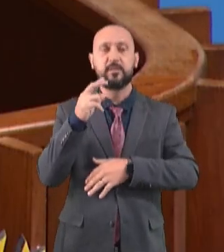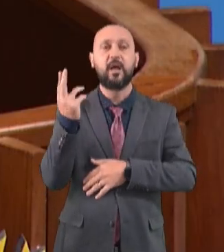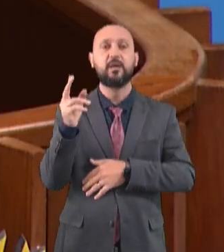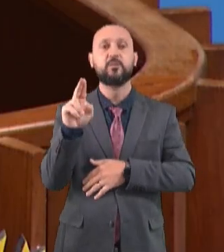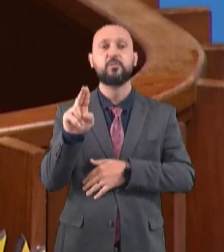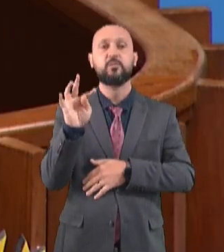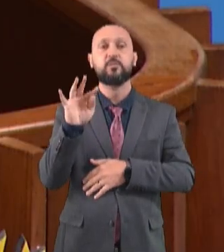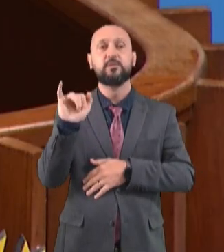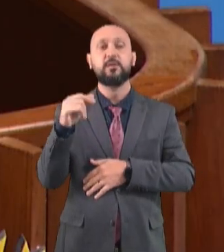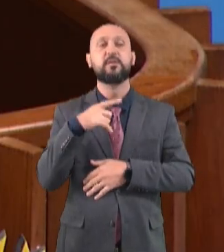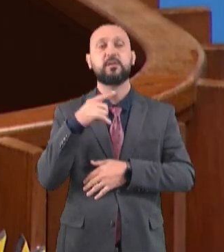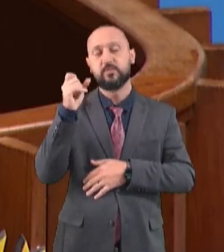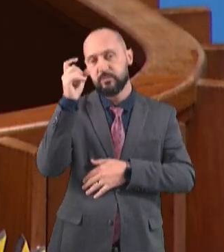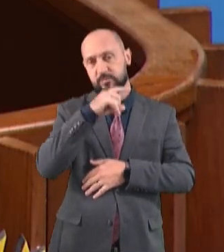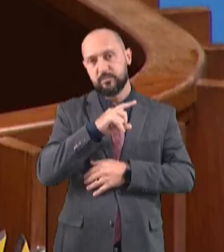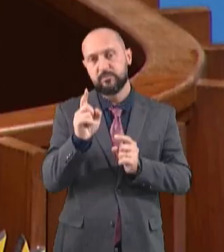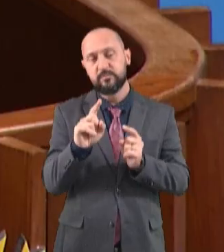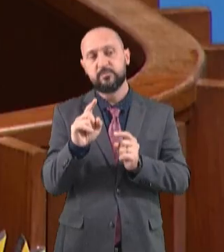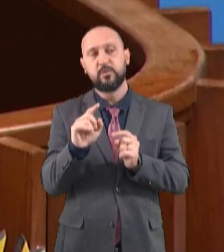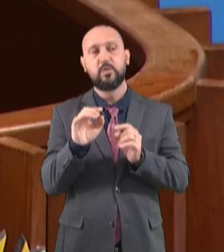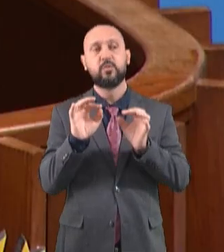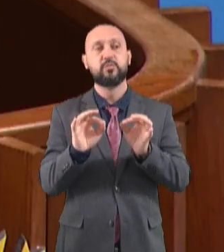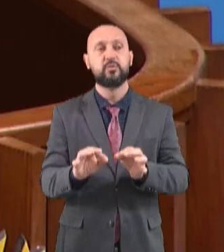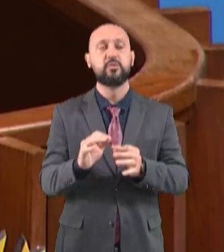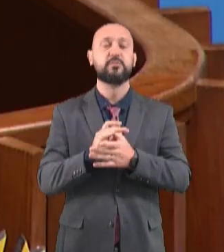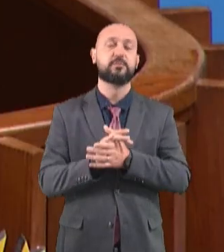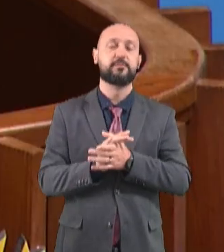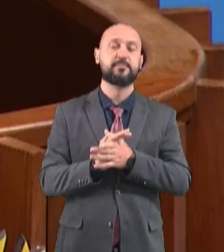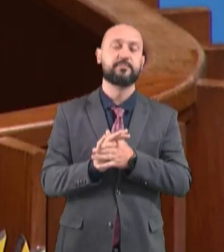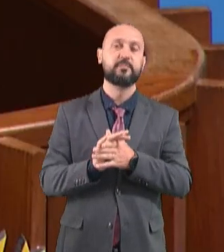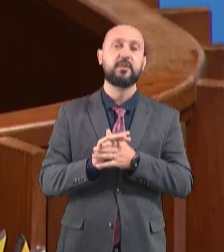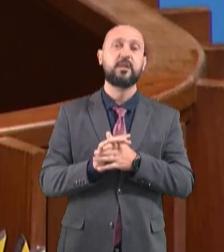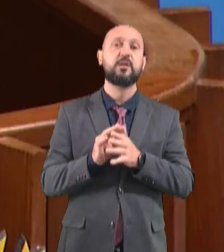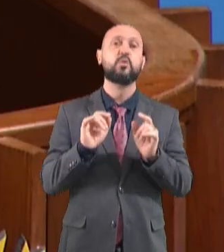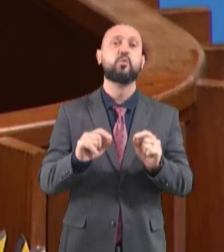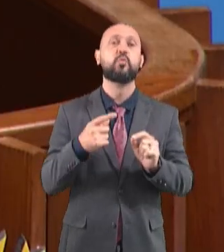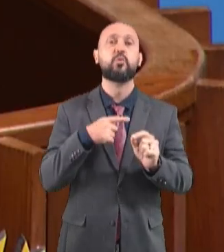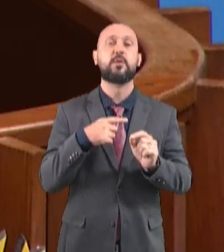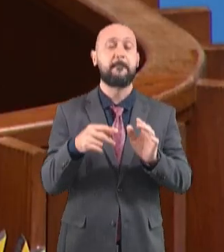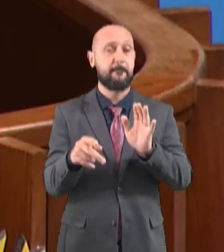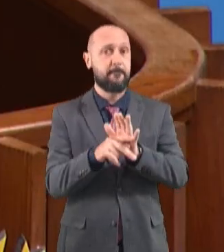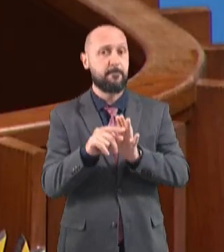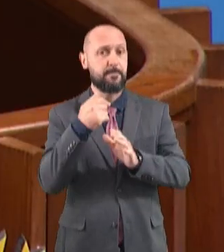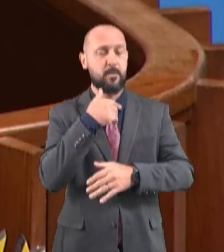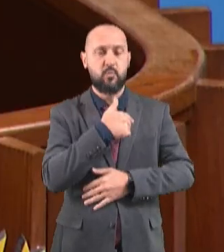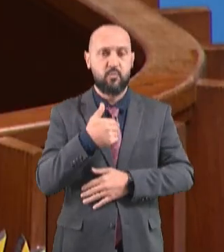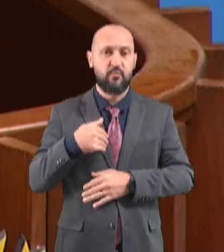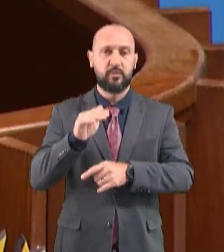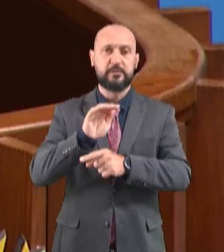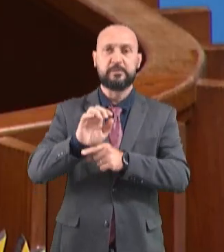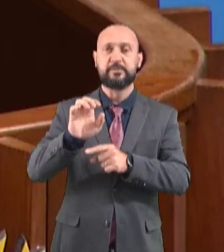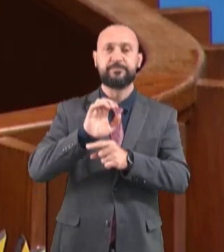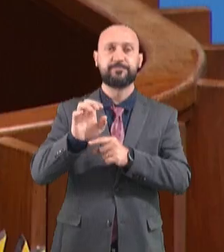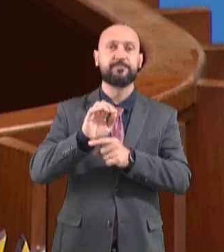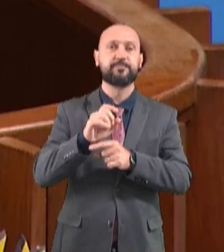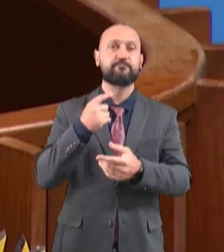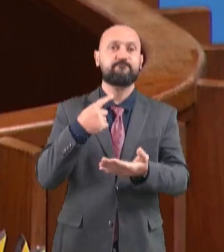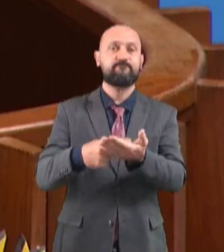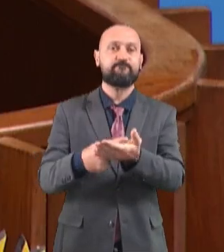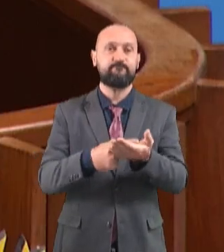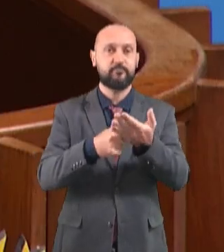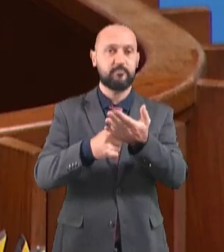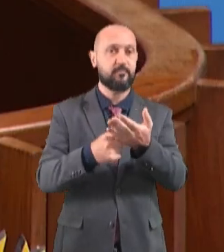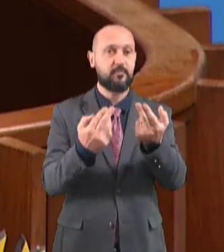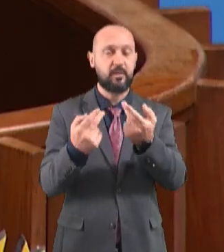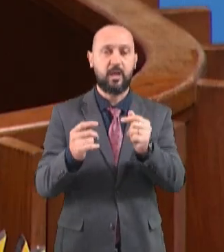tem dificuldade. Nada mais justo, nada mais lógico que o próprio governo do Estado estabeleça